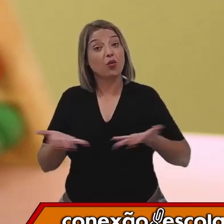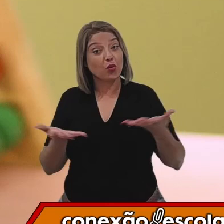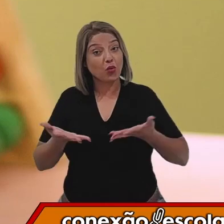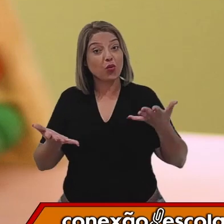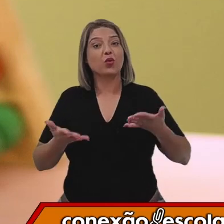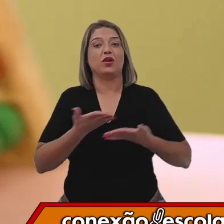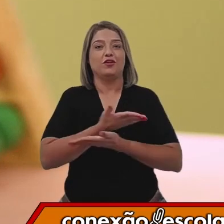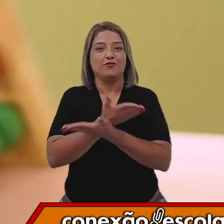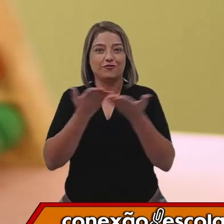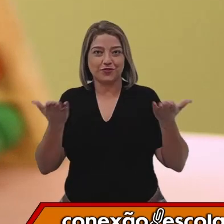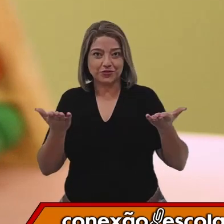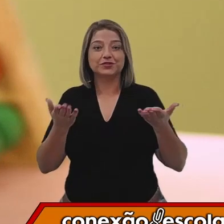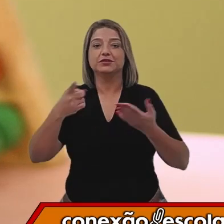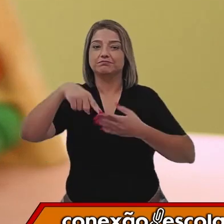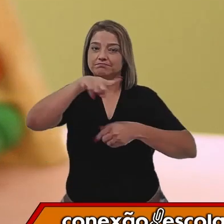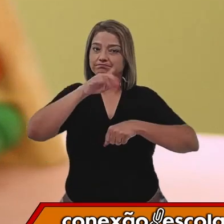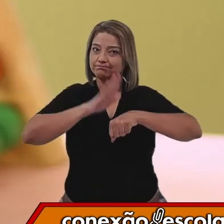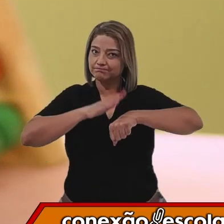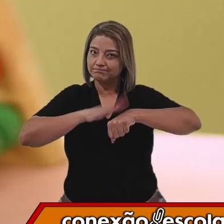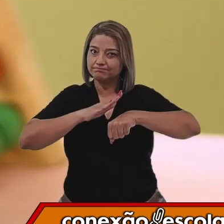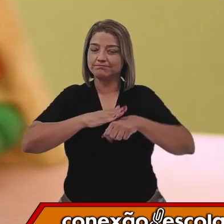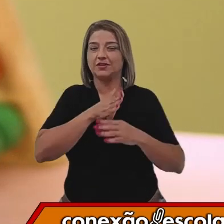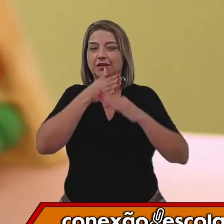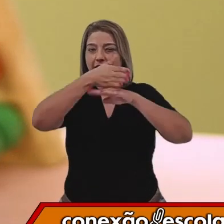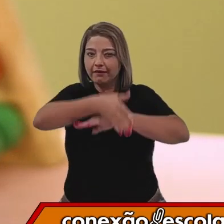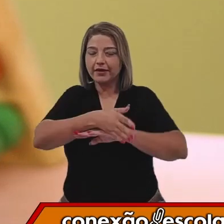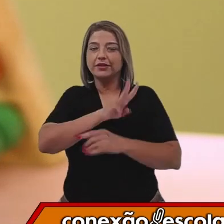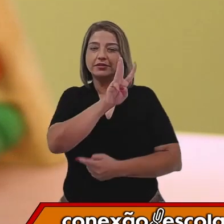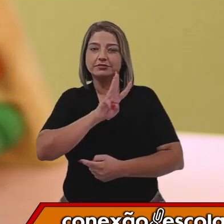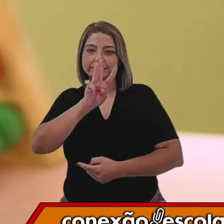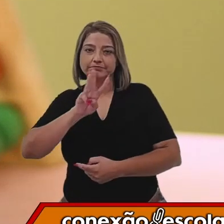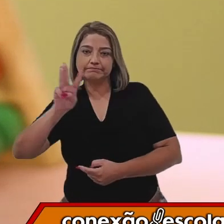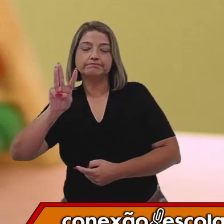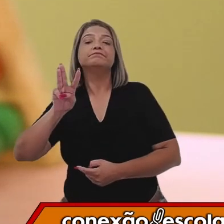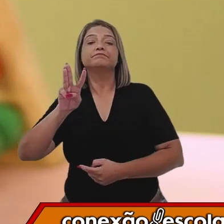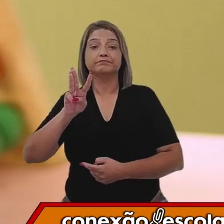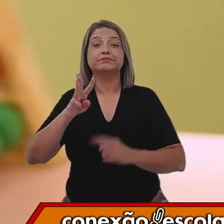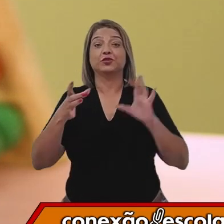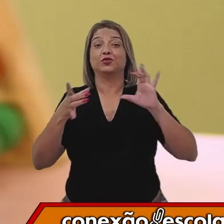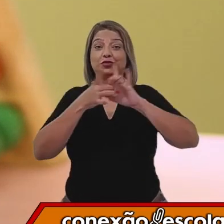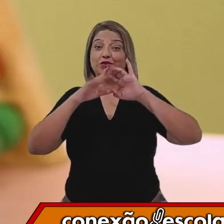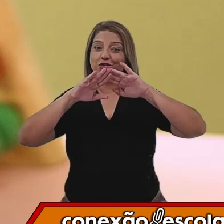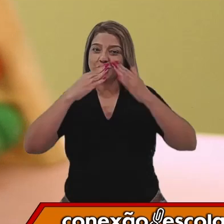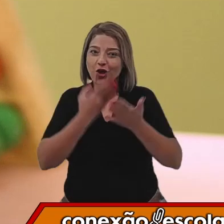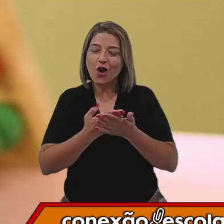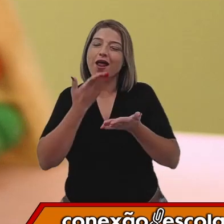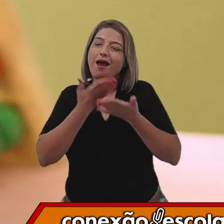você. Acesse o portal do Conexão Escola. Essa aula foi muito curtinha pela